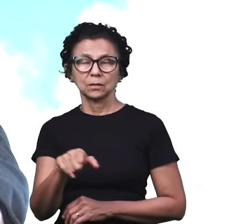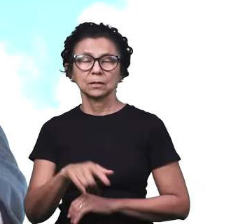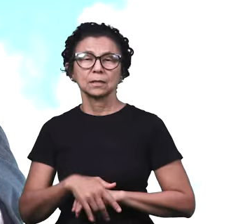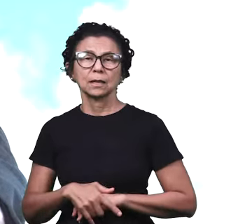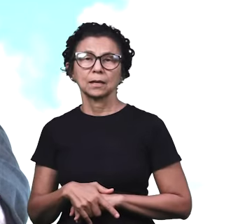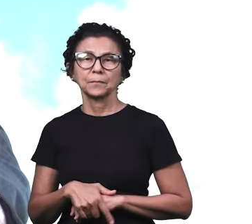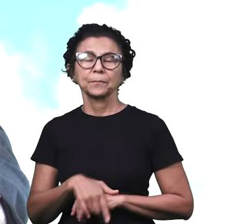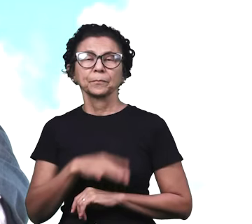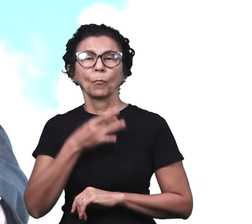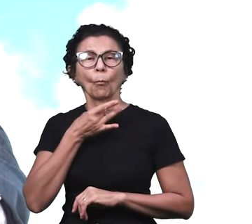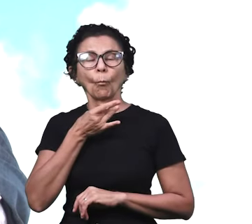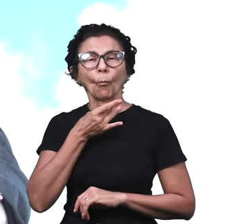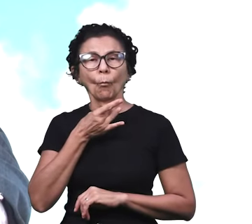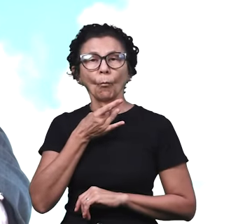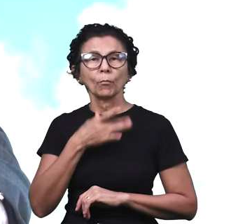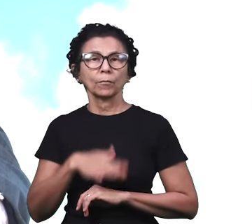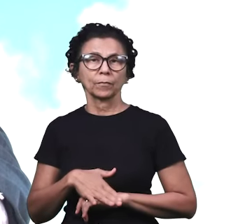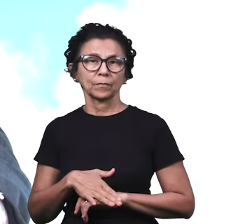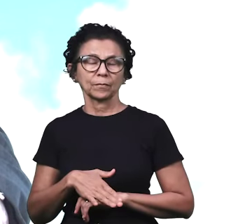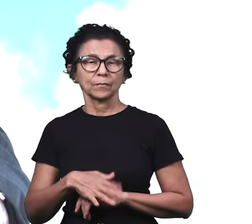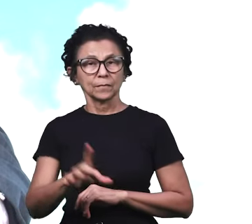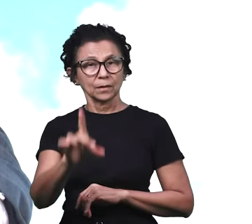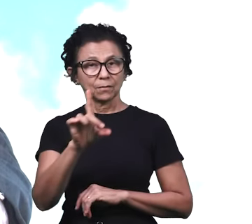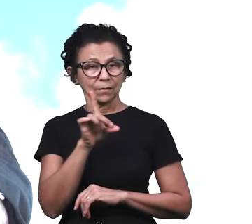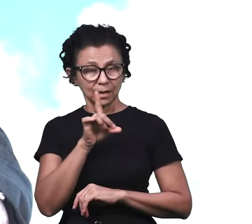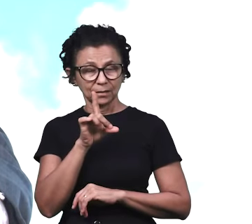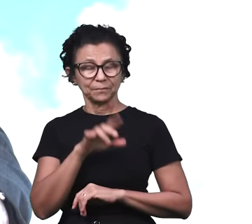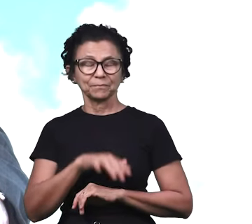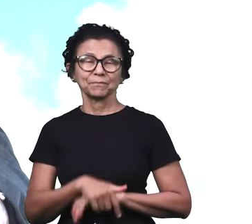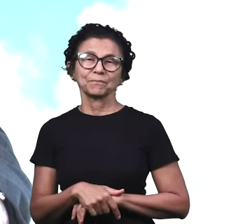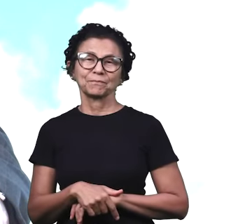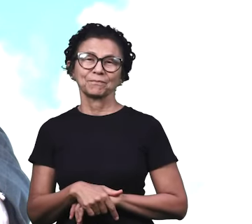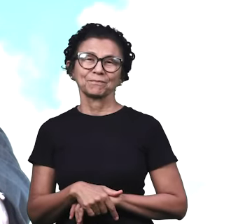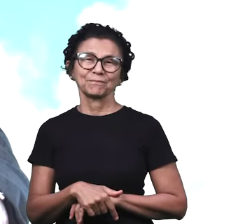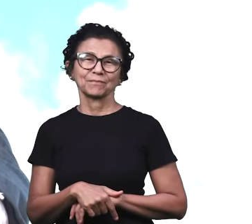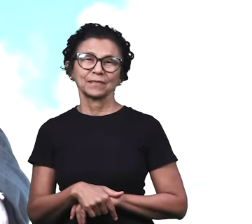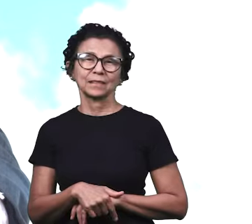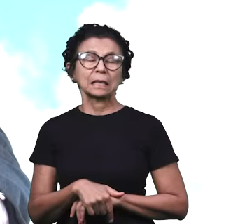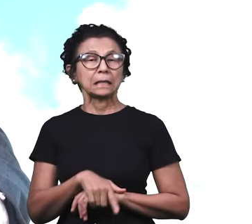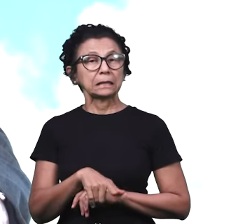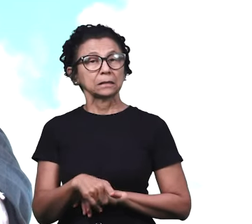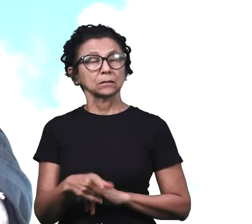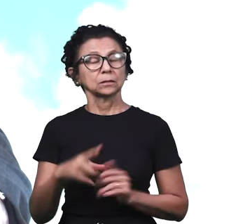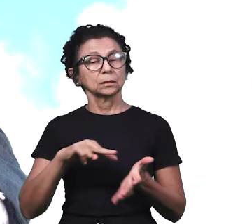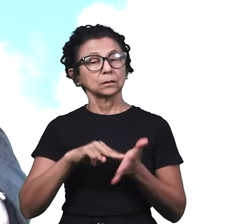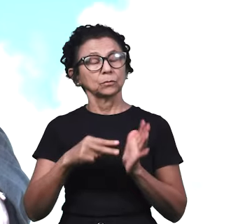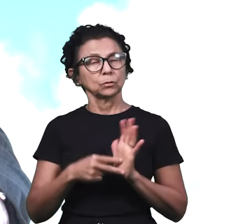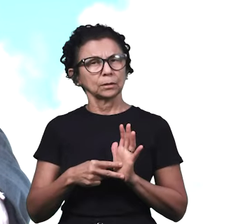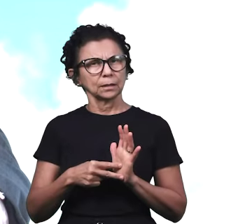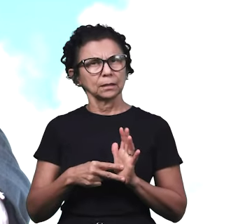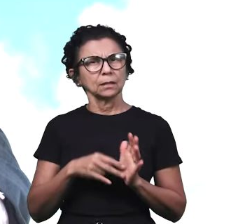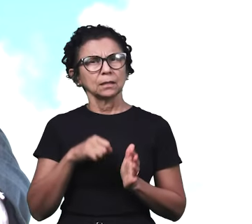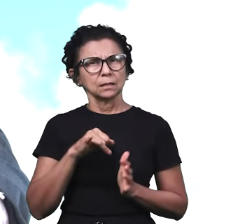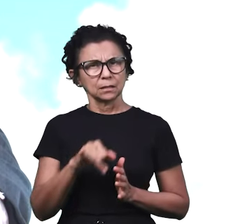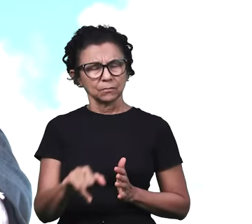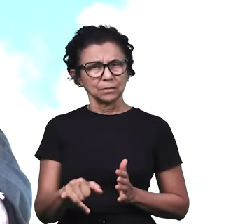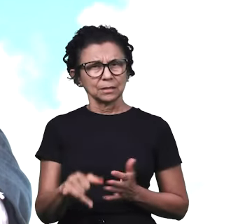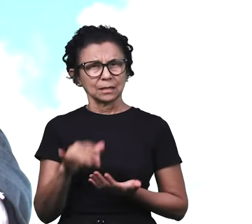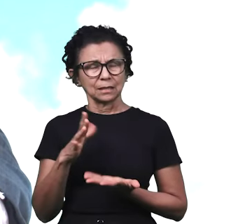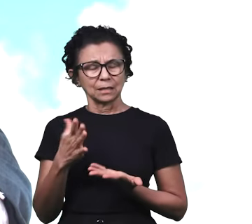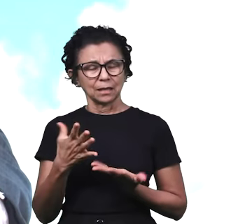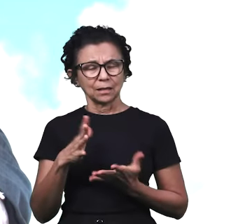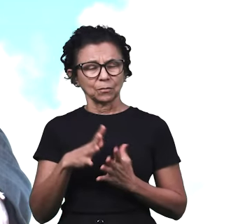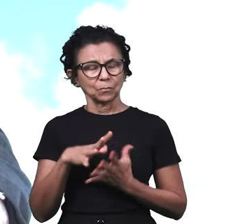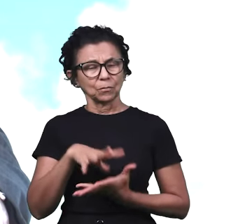produção, o Senhor providenciou tudo. Você tem sede? Você quer participar com o Senhor? Você quer que a sua vida seja